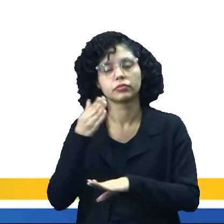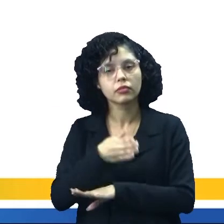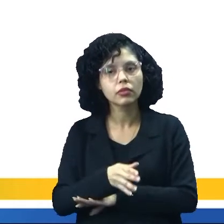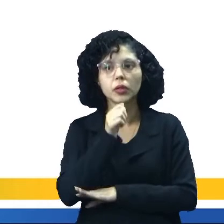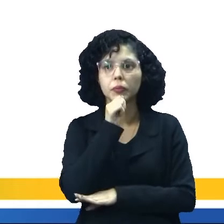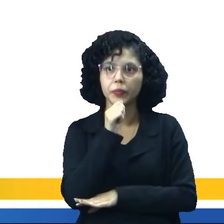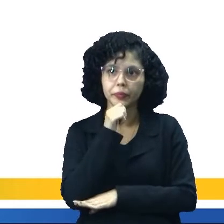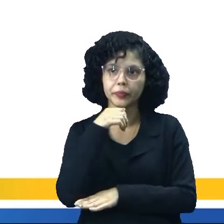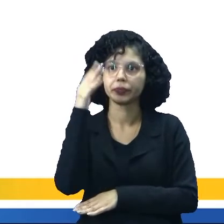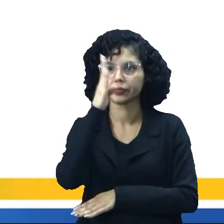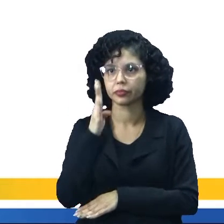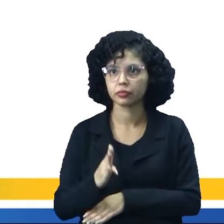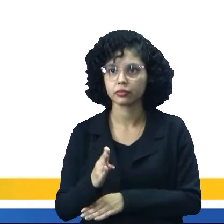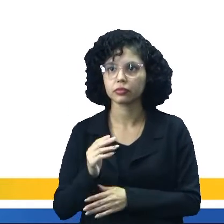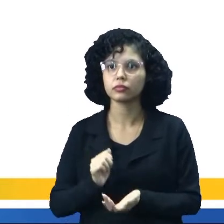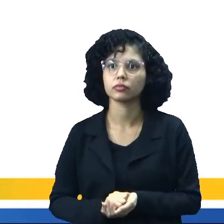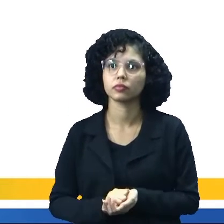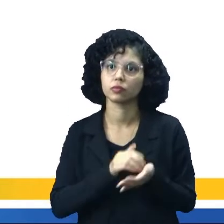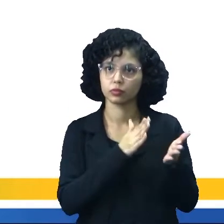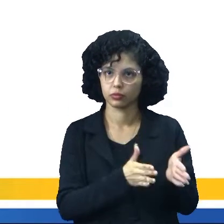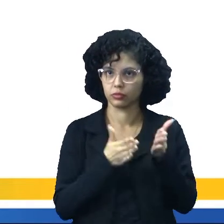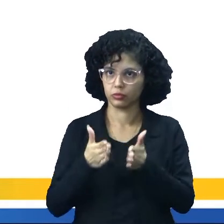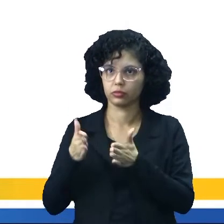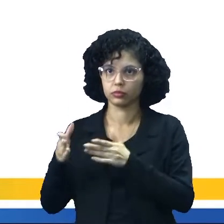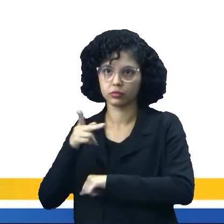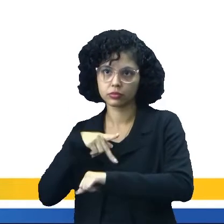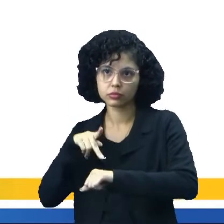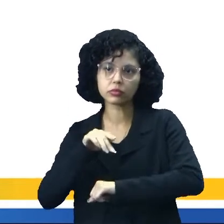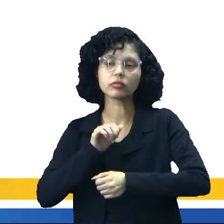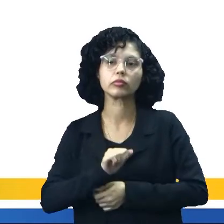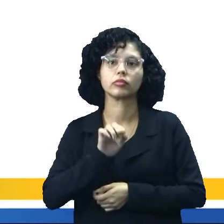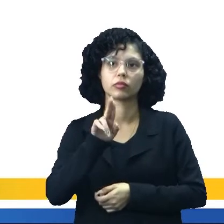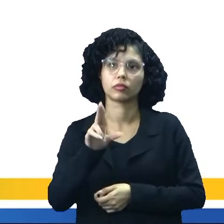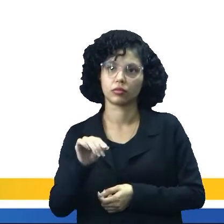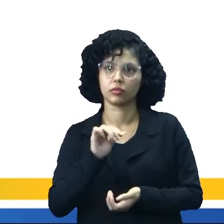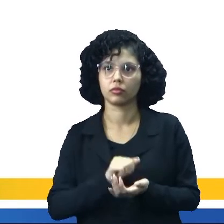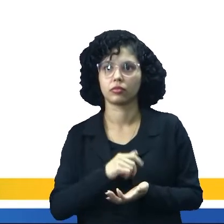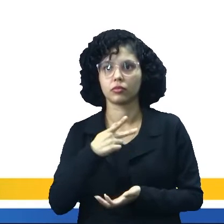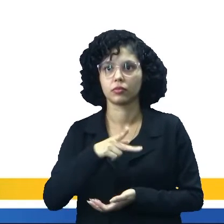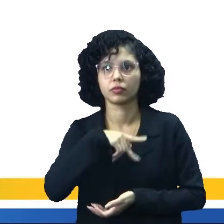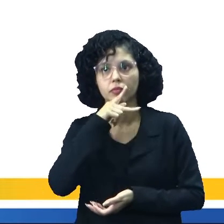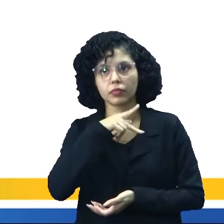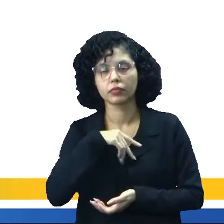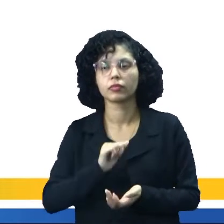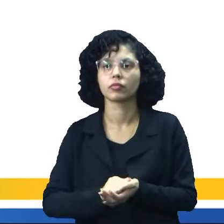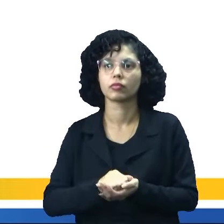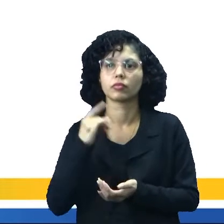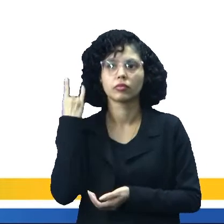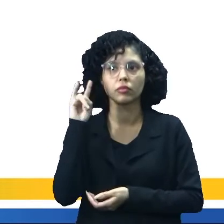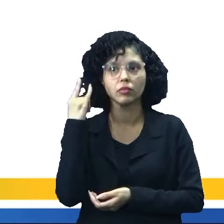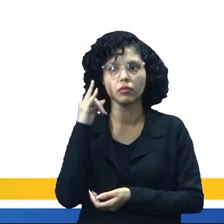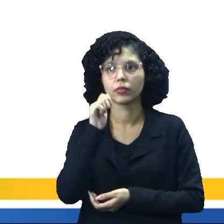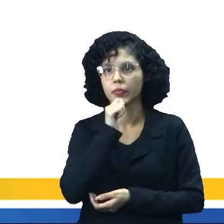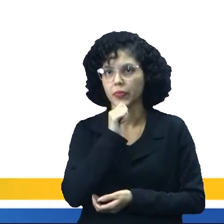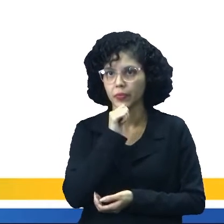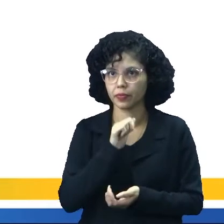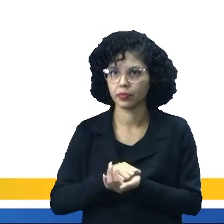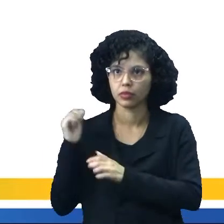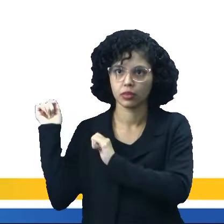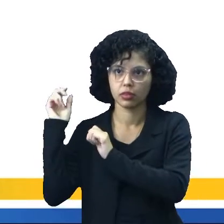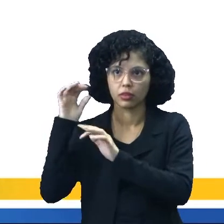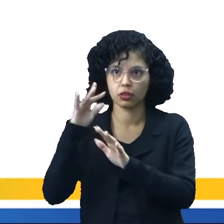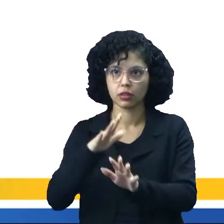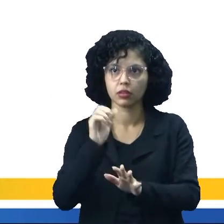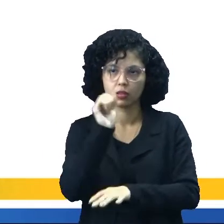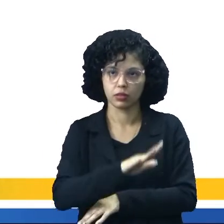né, chegaram aí ao Brasil, passando por países como Equador, Peru, Bolívia e foram adentrando o território